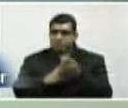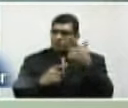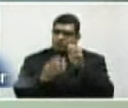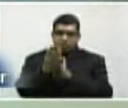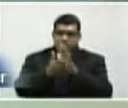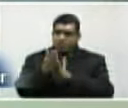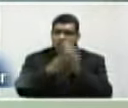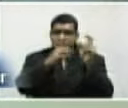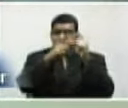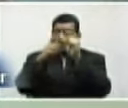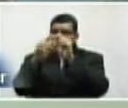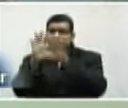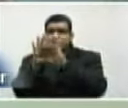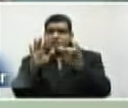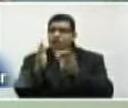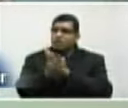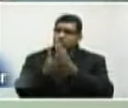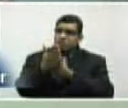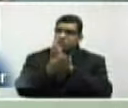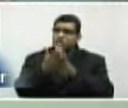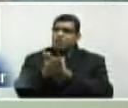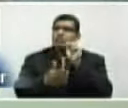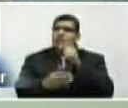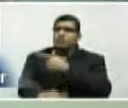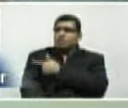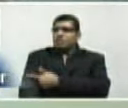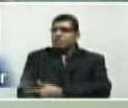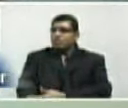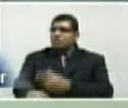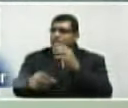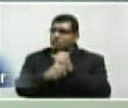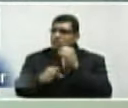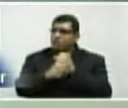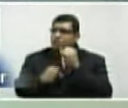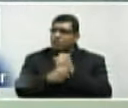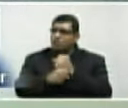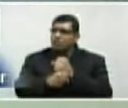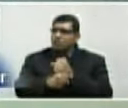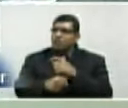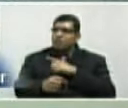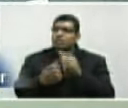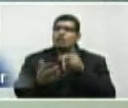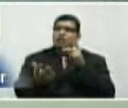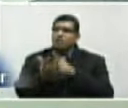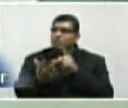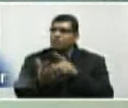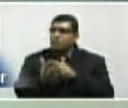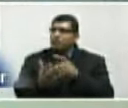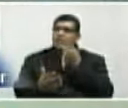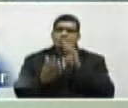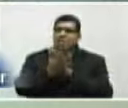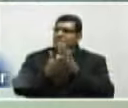nenhuma palavra na lei, no que diz respeito à prestação de contas. Na verdade, a lei não diz